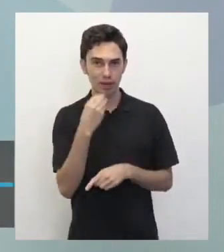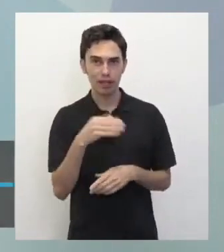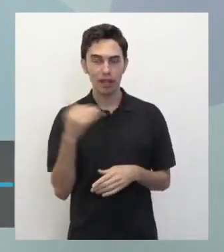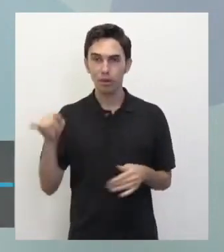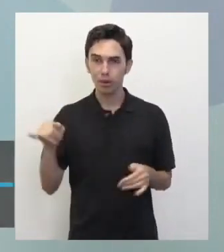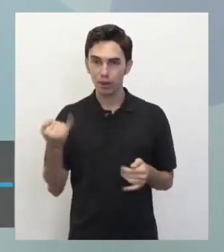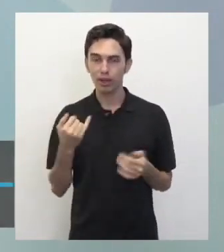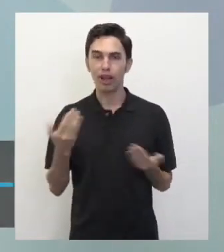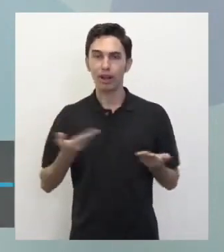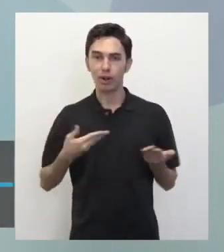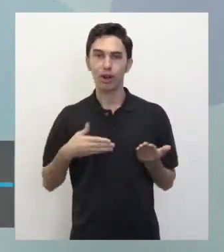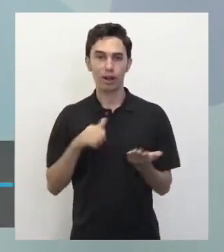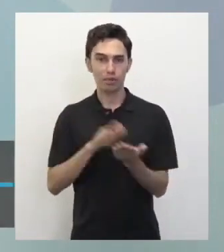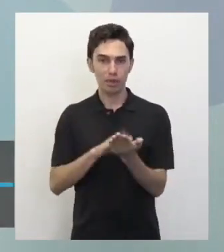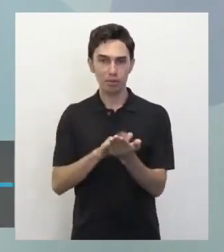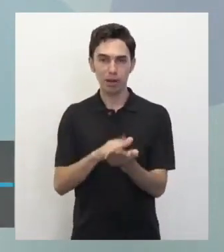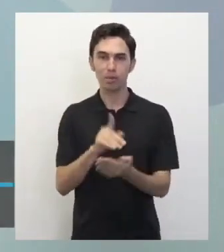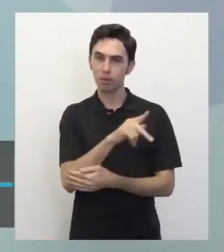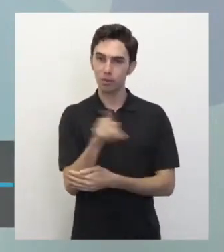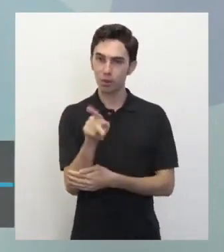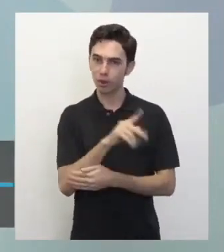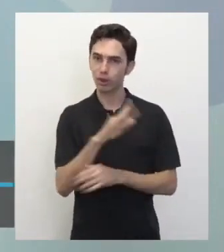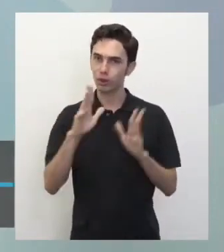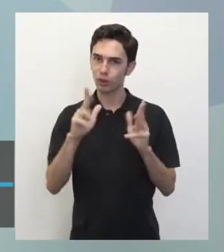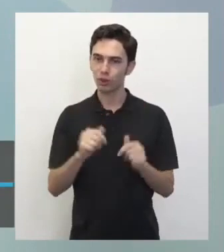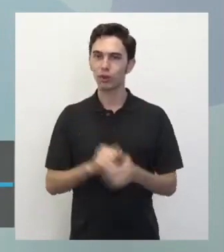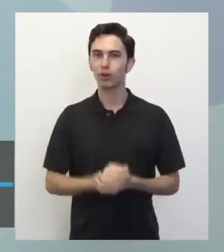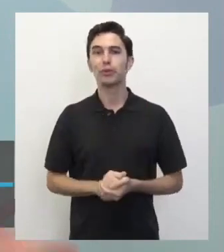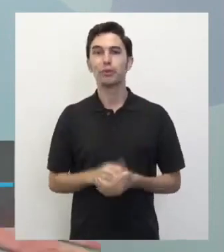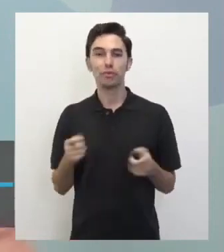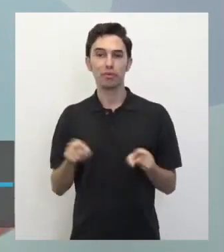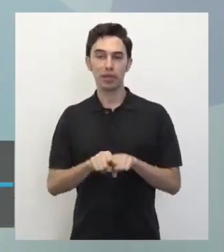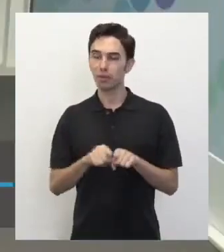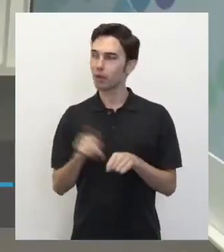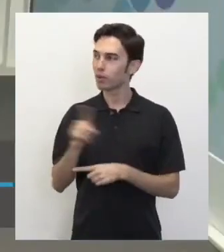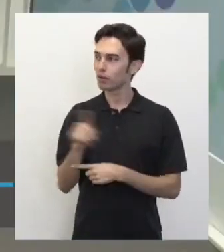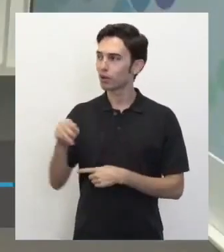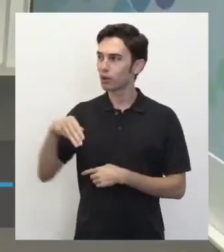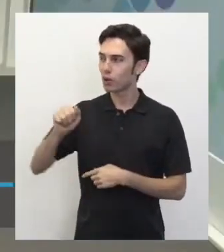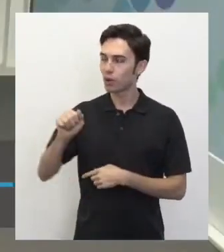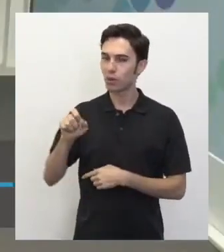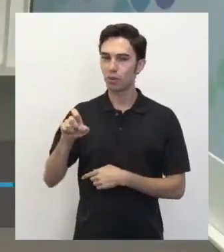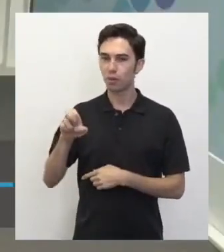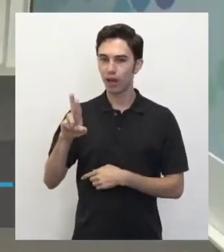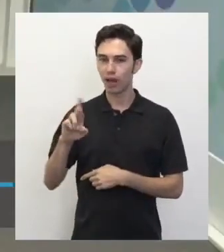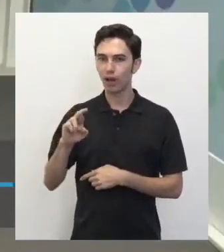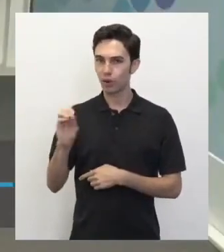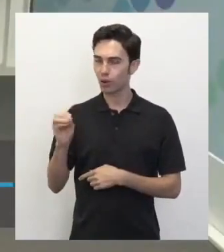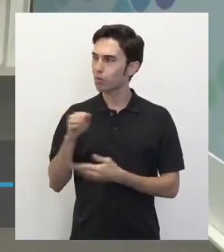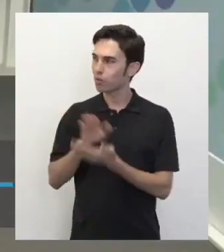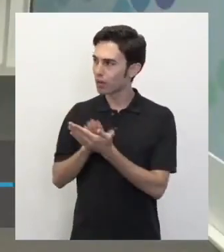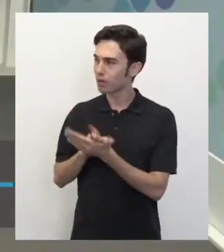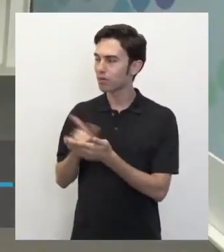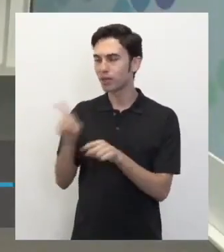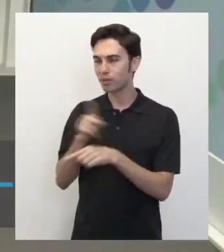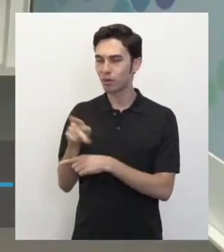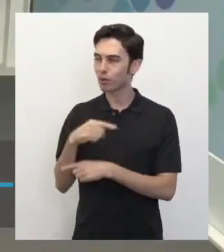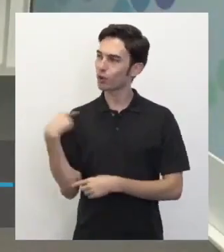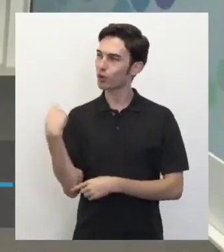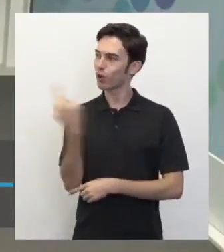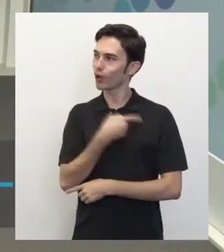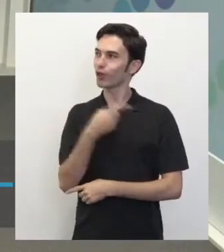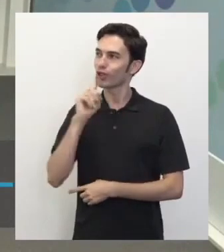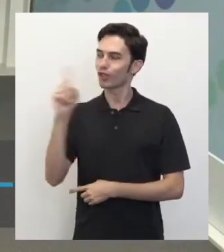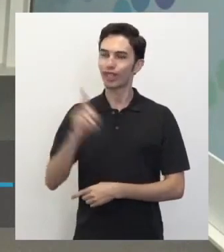para todos nós e para ele que já está aqui, o nosso professor Mauro, aí feliz Dia dos Professores, né? O seu dia, o nosso dia. Nosso dia, feliz Dia